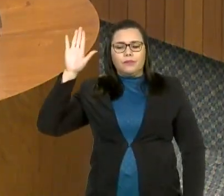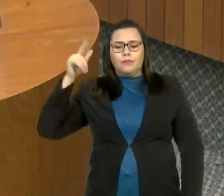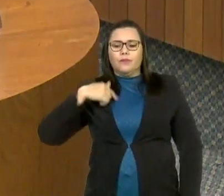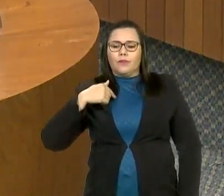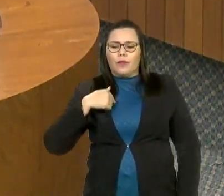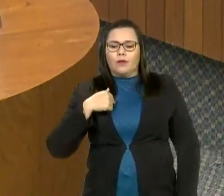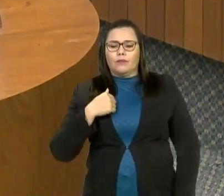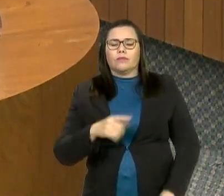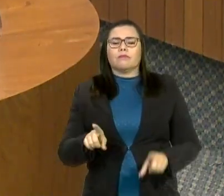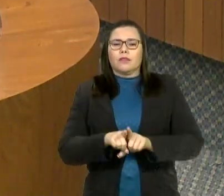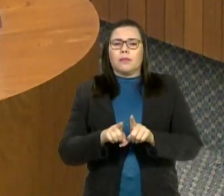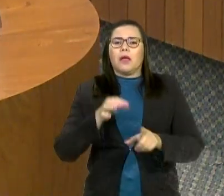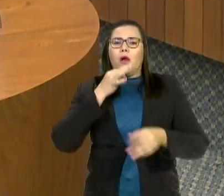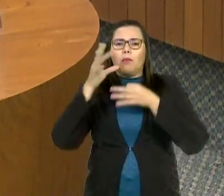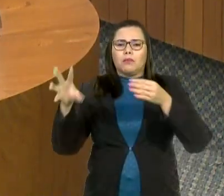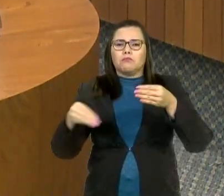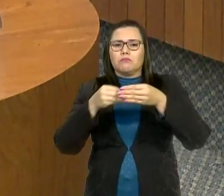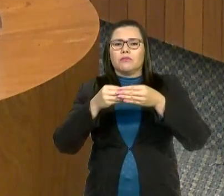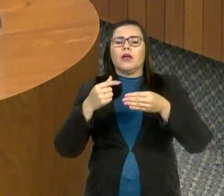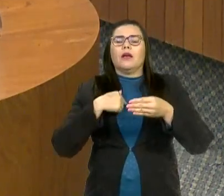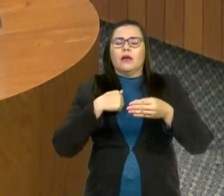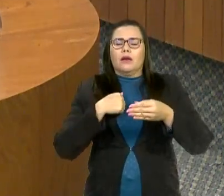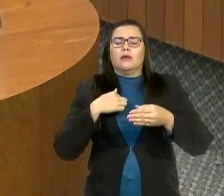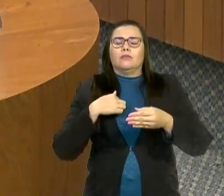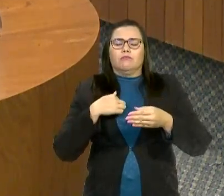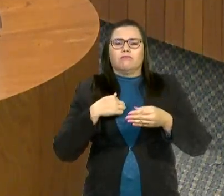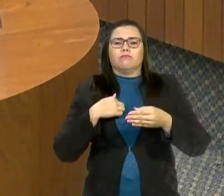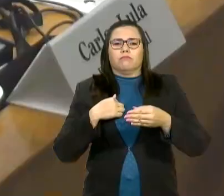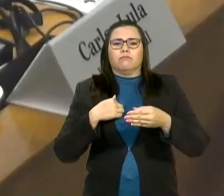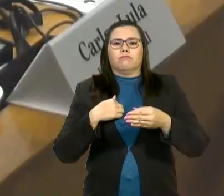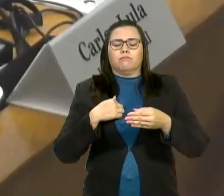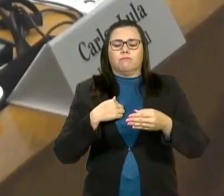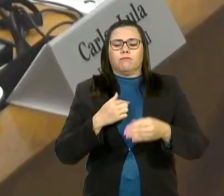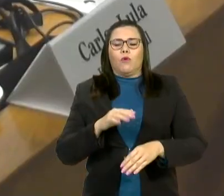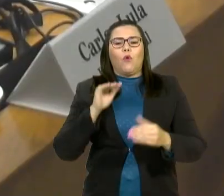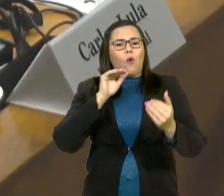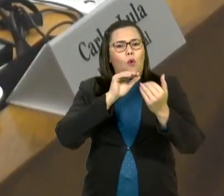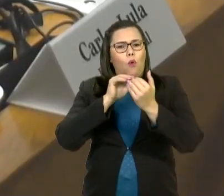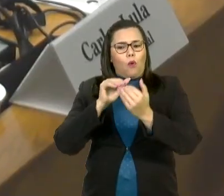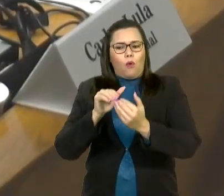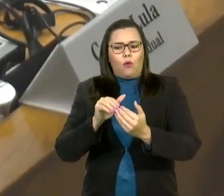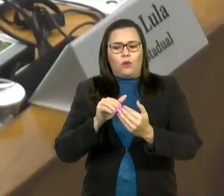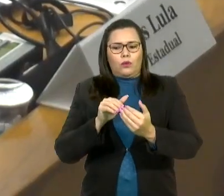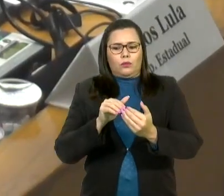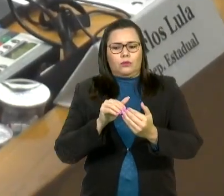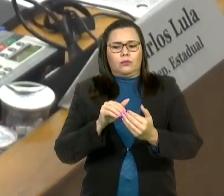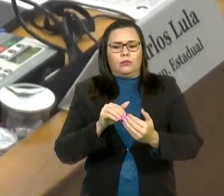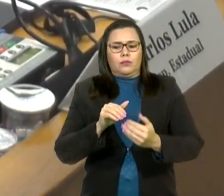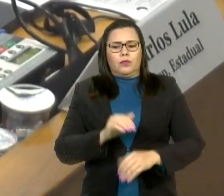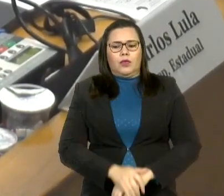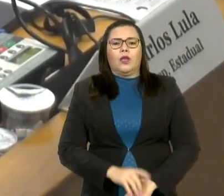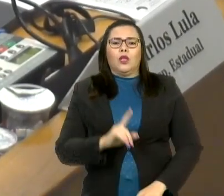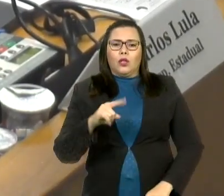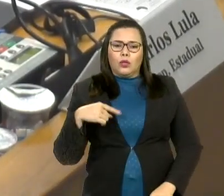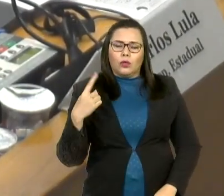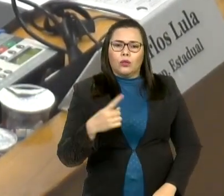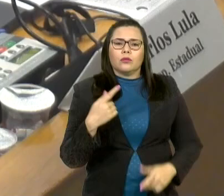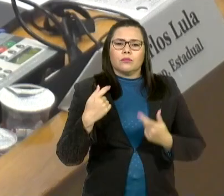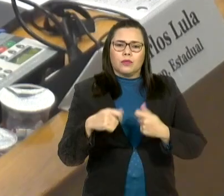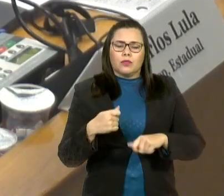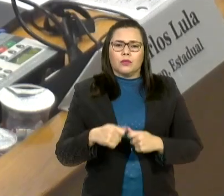que, de fato, essa casa tem de envidar esforços no sentido de terminar, finalizar obras que a gente